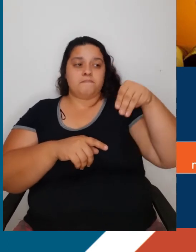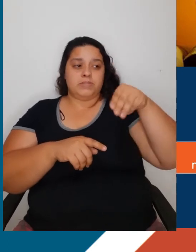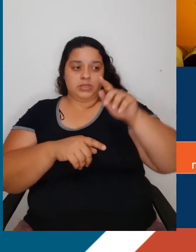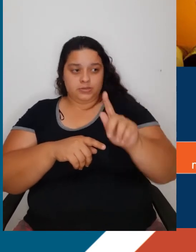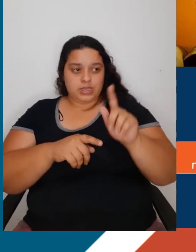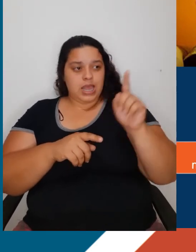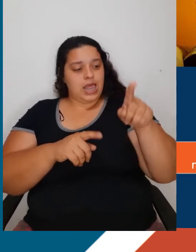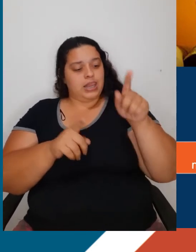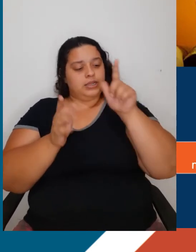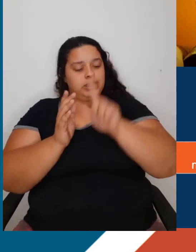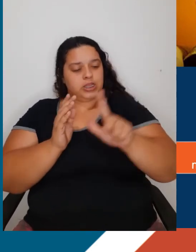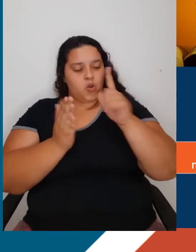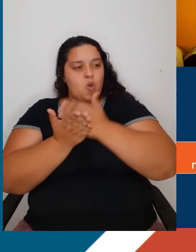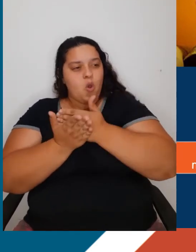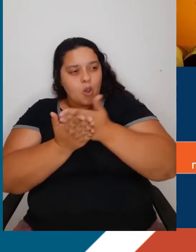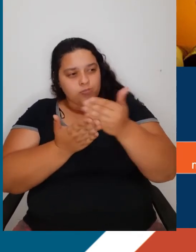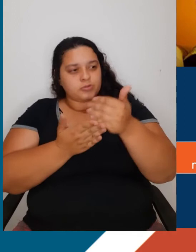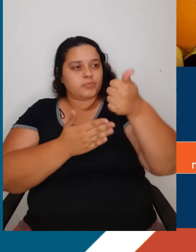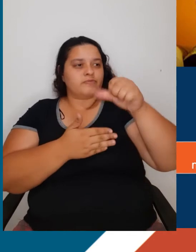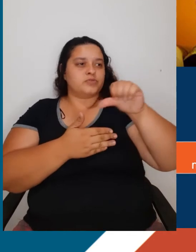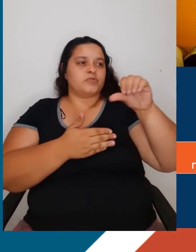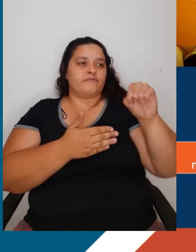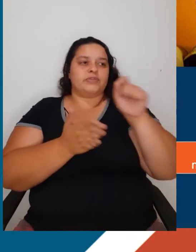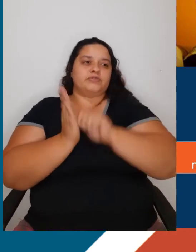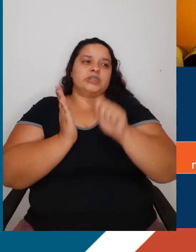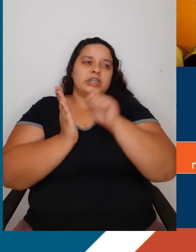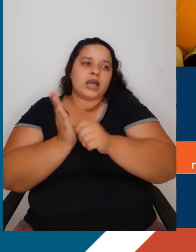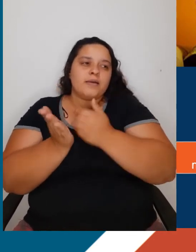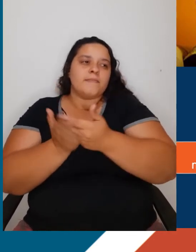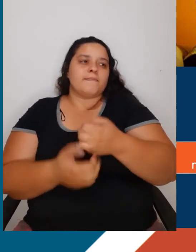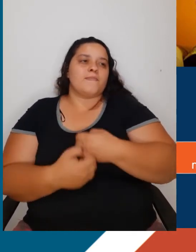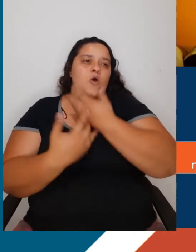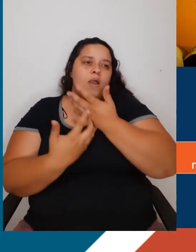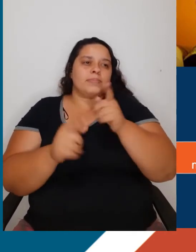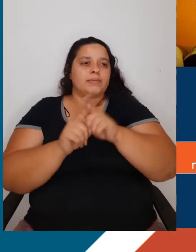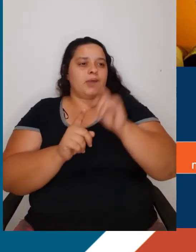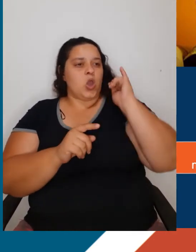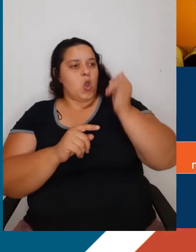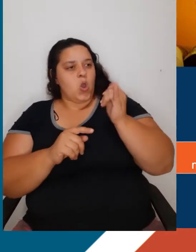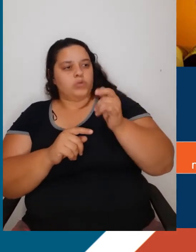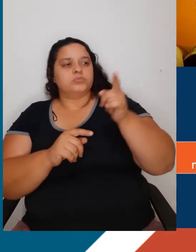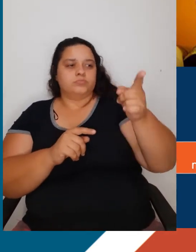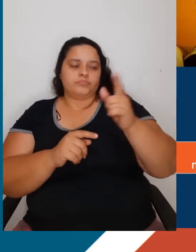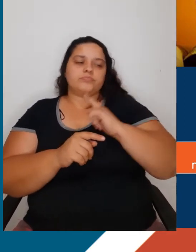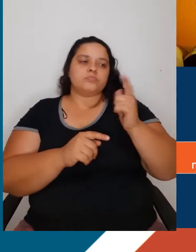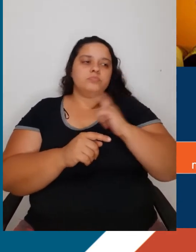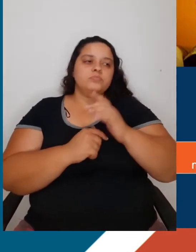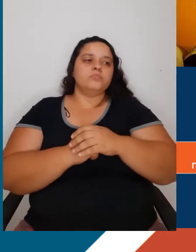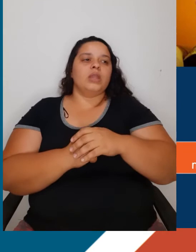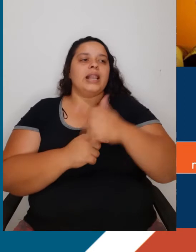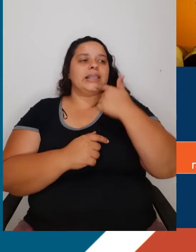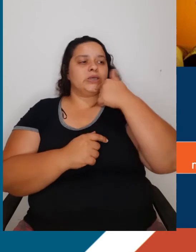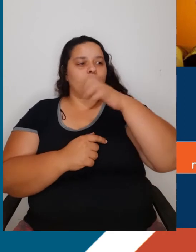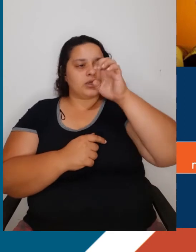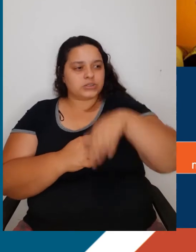e estreou na literatura em 1990 com poemas e contos. Se destaca como uma linguagem poética presente em seus